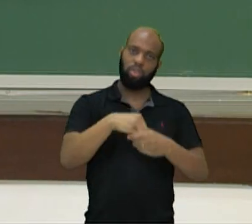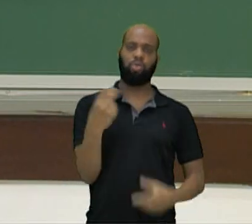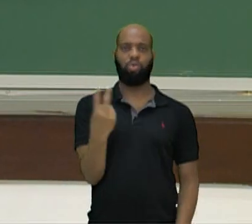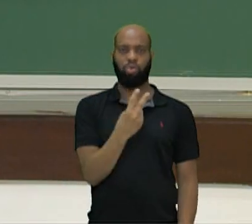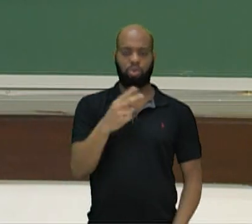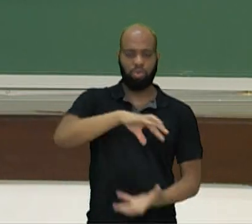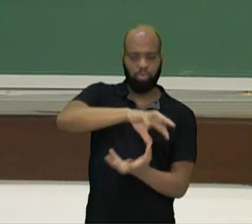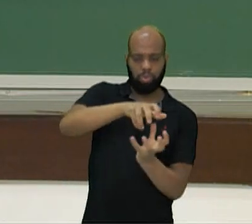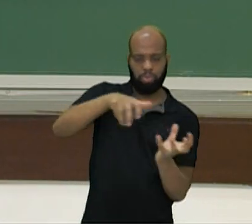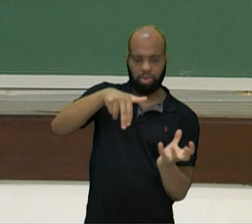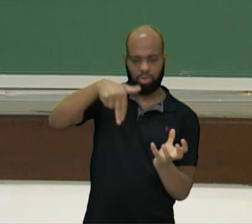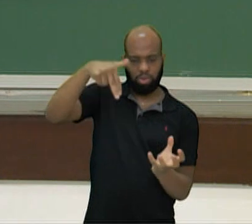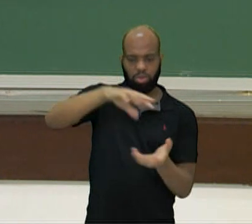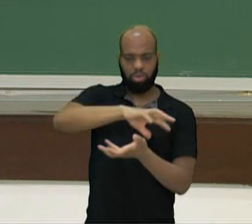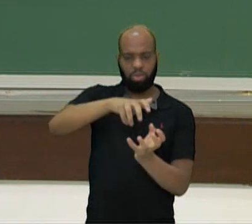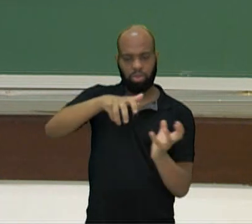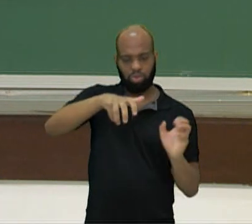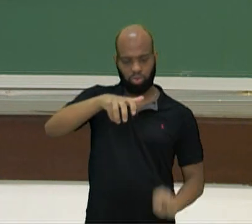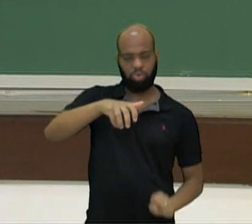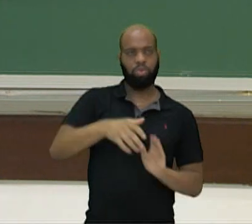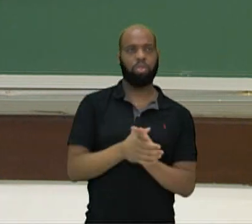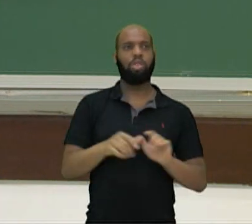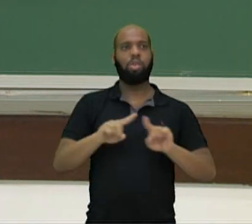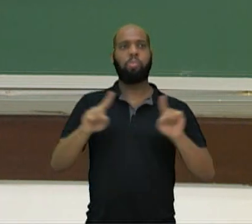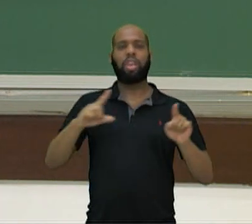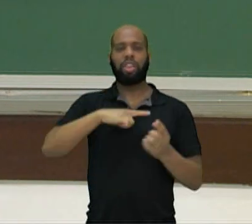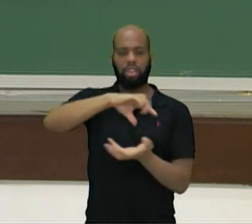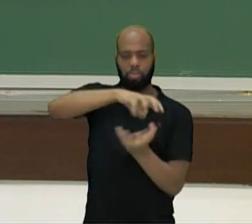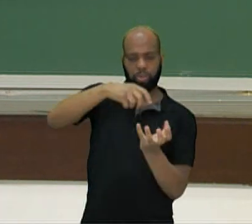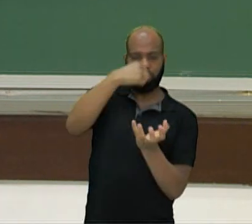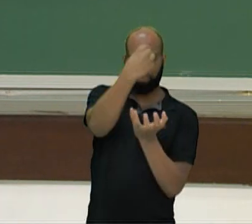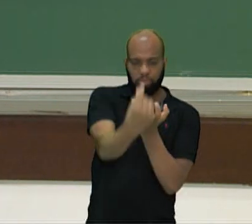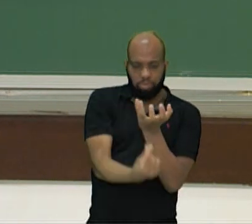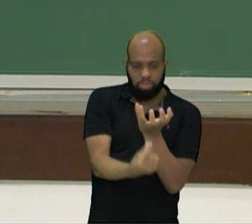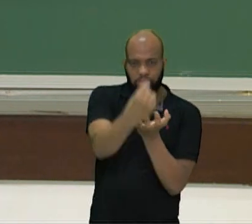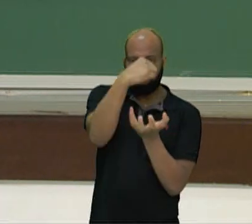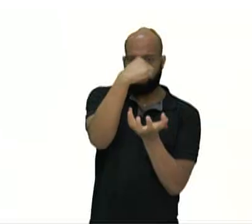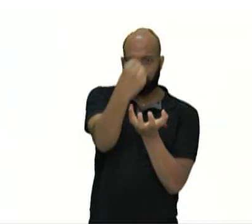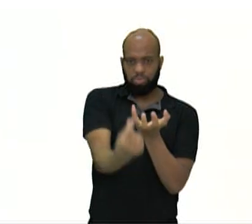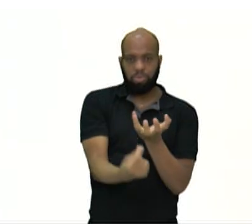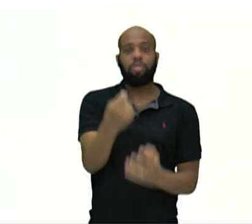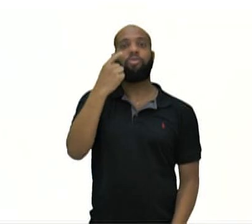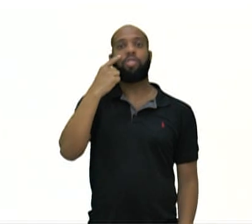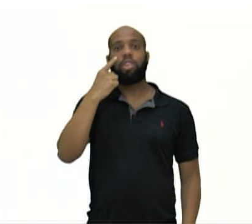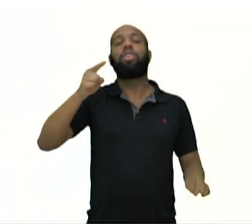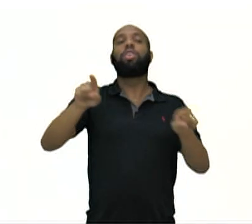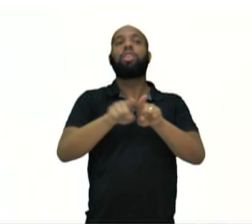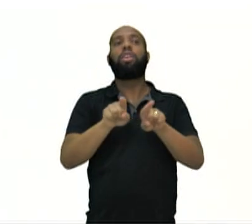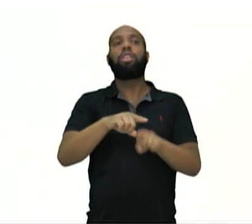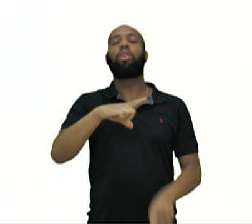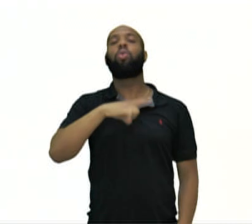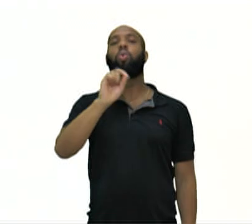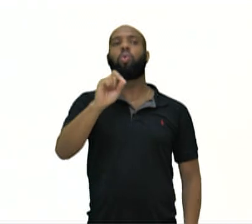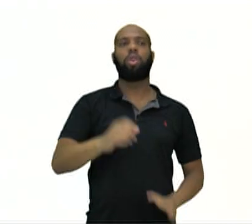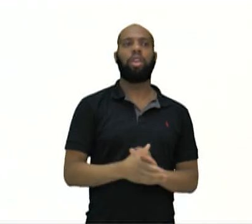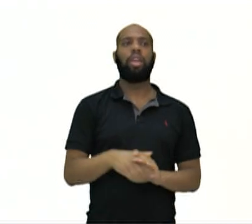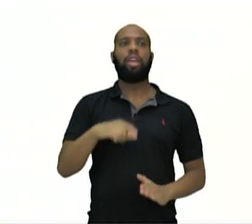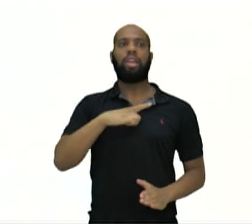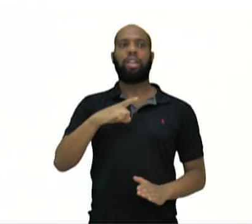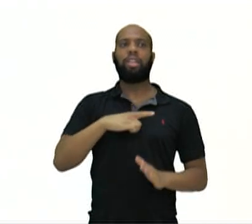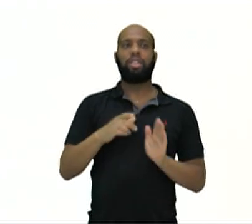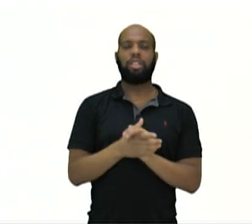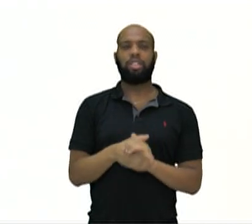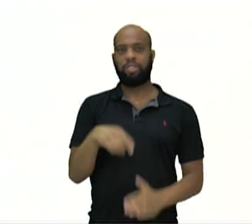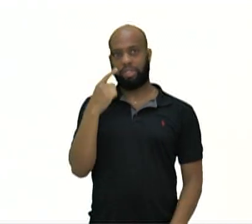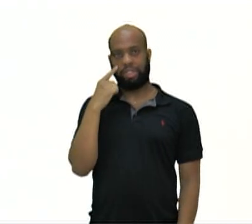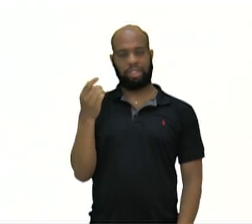Olha que legal. E se considerar, professor, o meridiano de Greenwich, oh, beleza. Repare também que ele tem área,